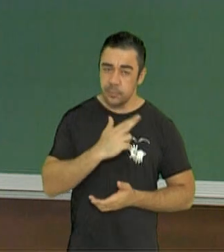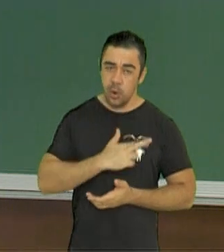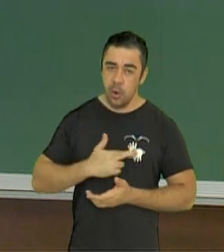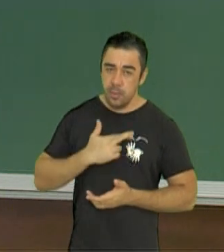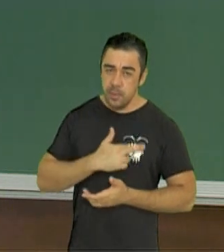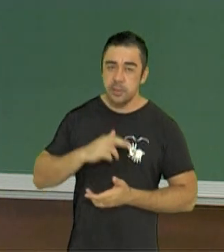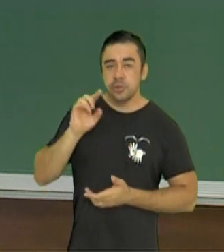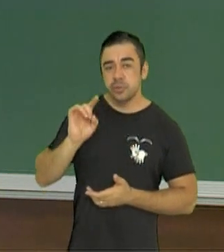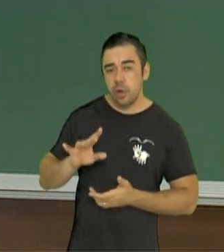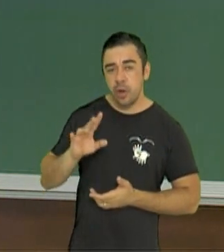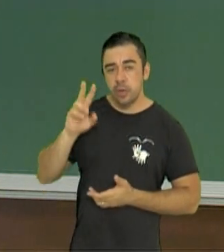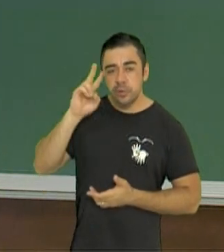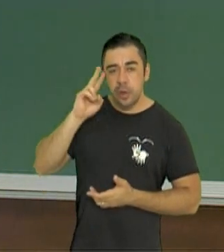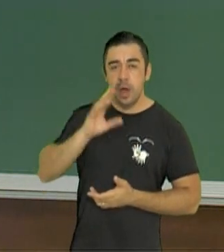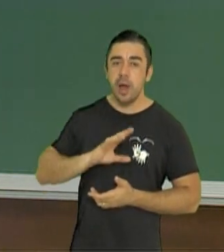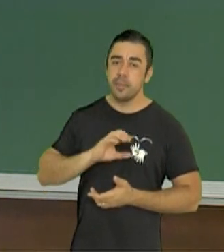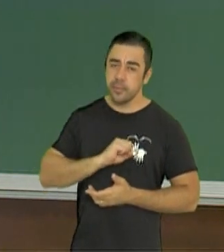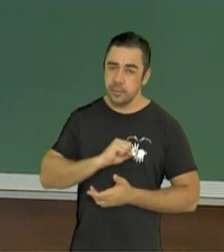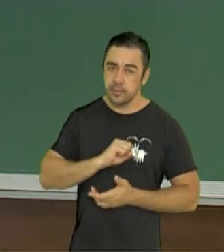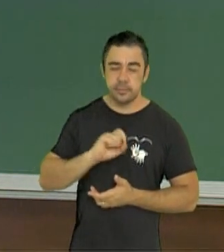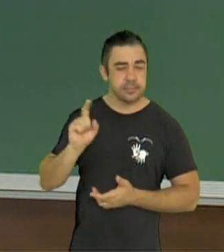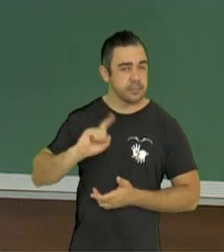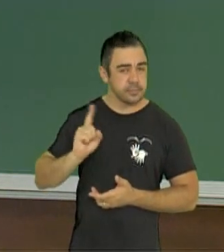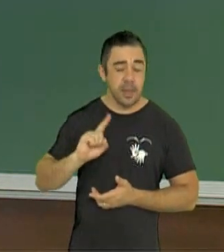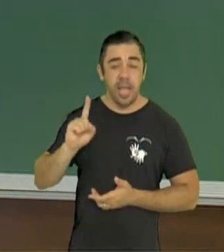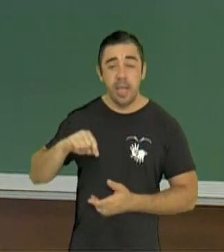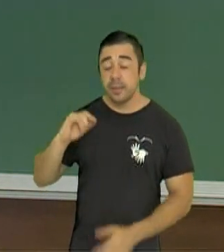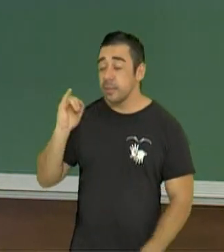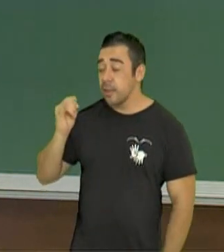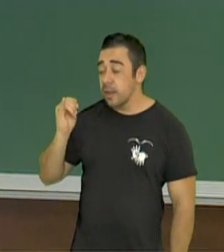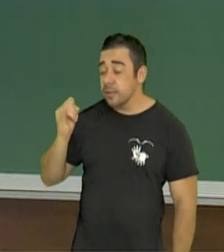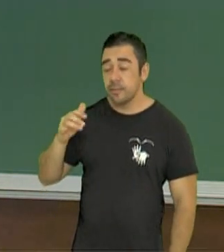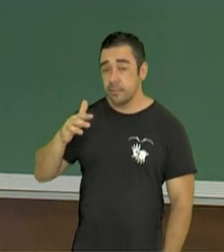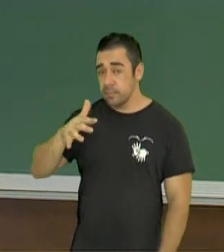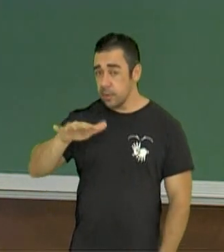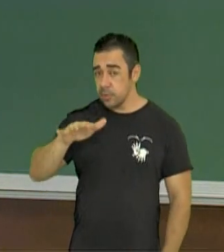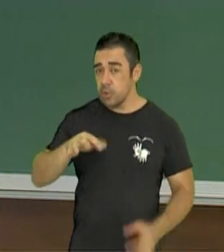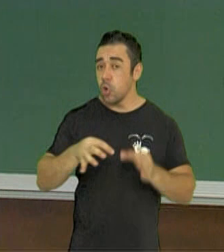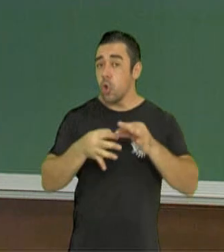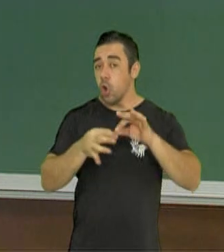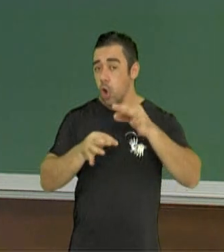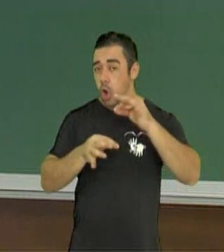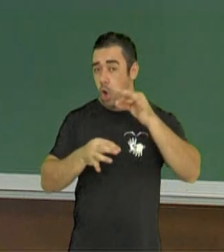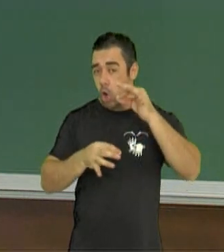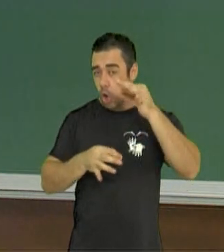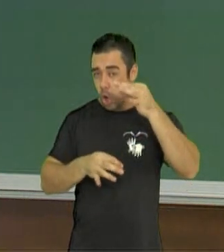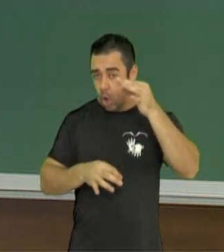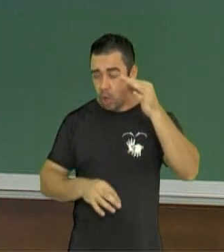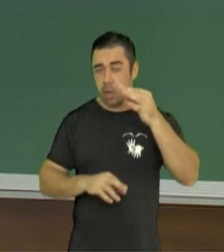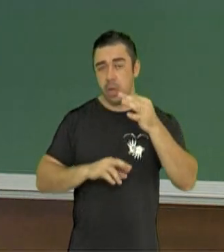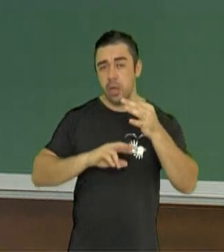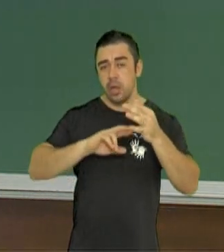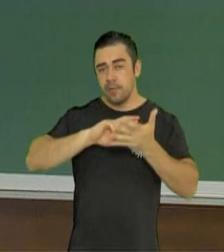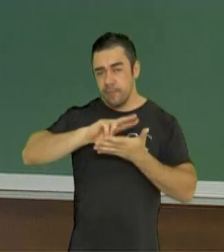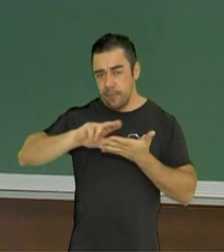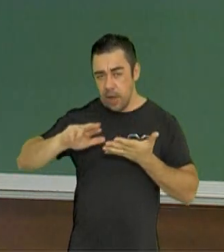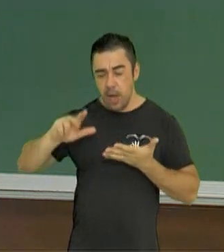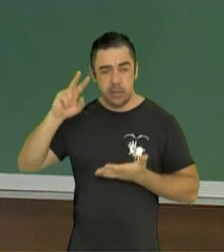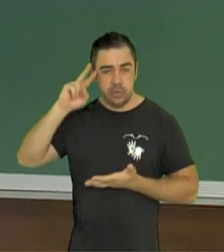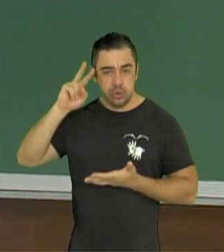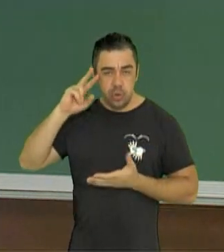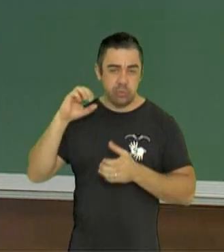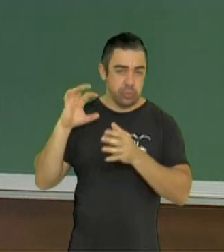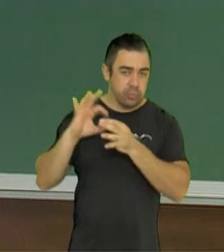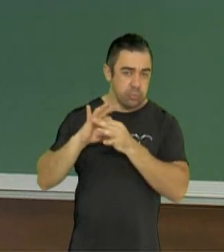só história de amor? Pois é. Romance é uma narrativa mais ou menos longa, com várias histórias paralelas,